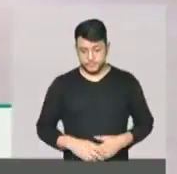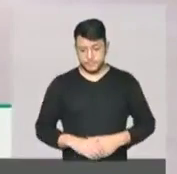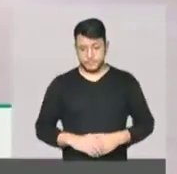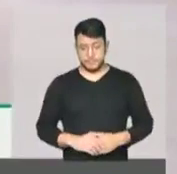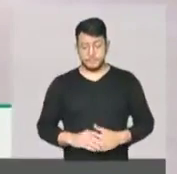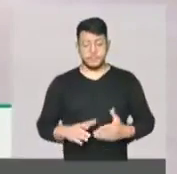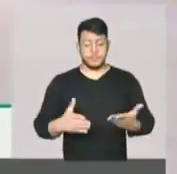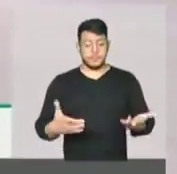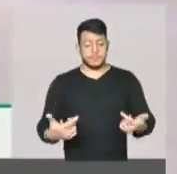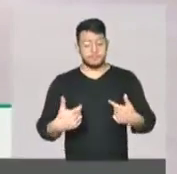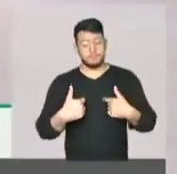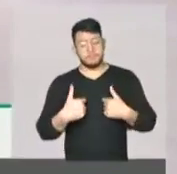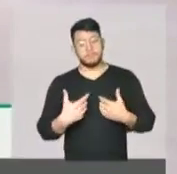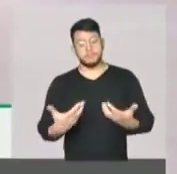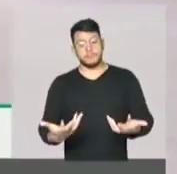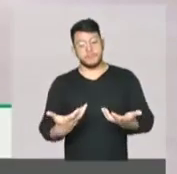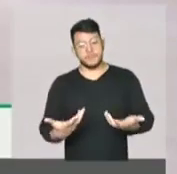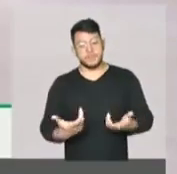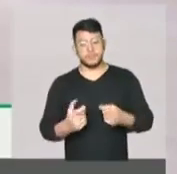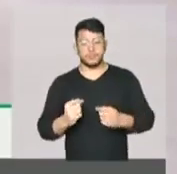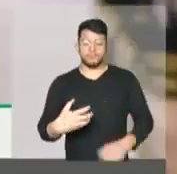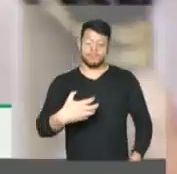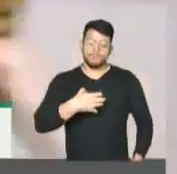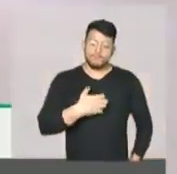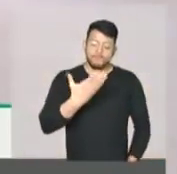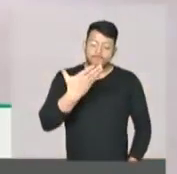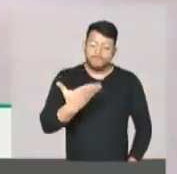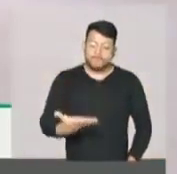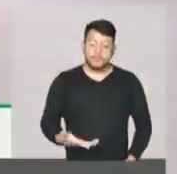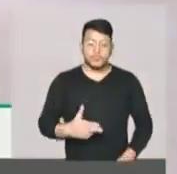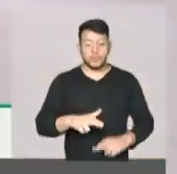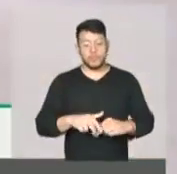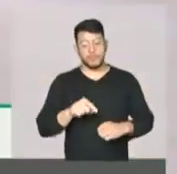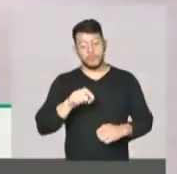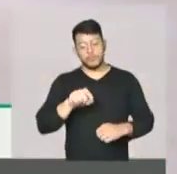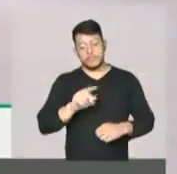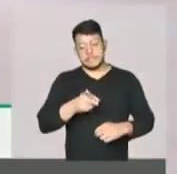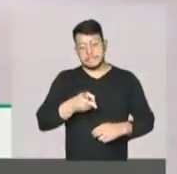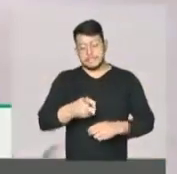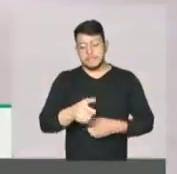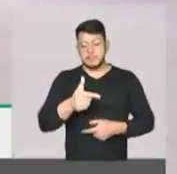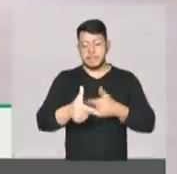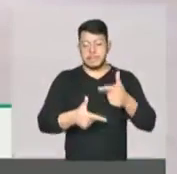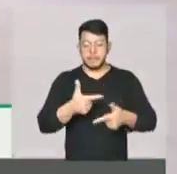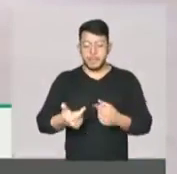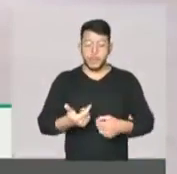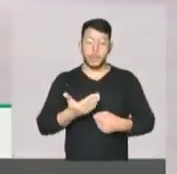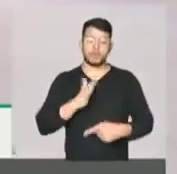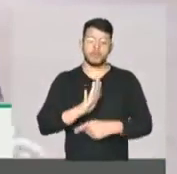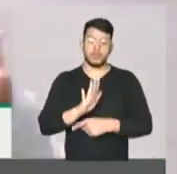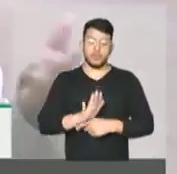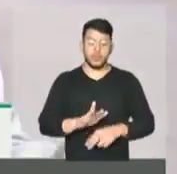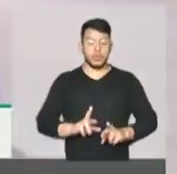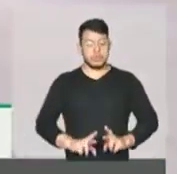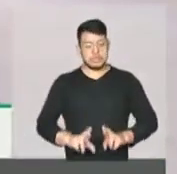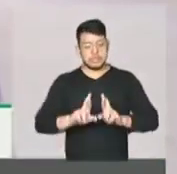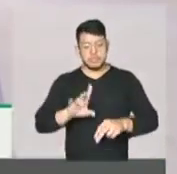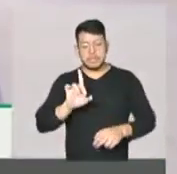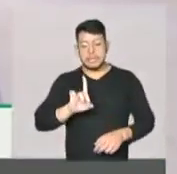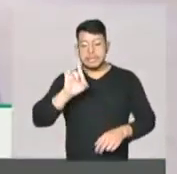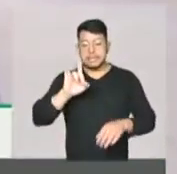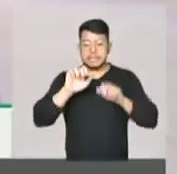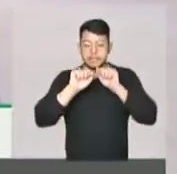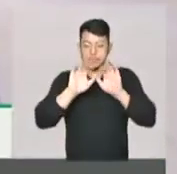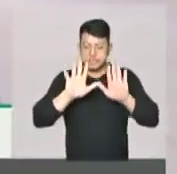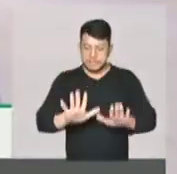com solidariedade e com o que Vossa Excelência tem feito aqui no Parlamento. Que Deus possa lhe iluminar para que Vossa